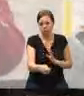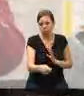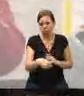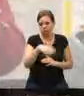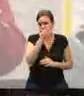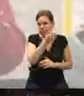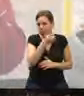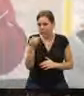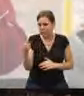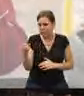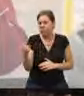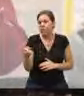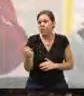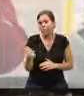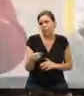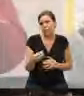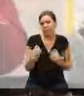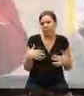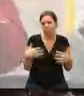mais de 600